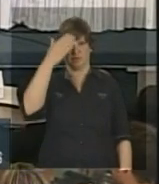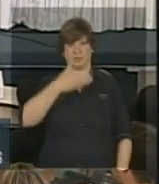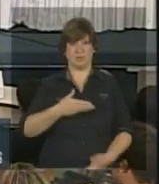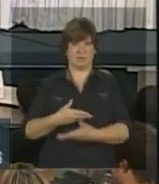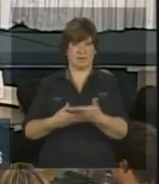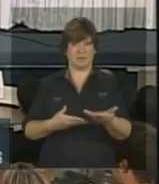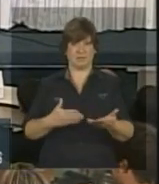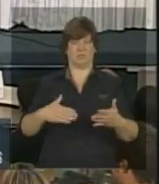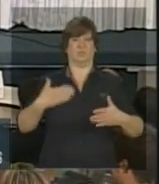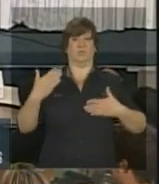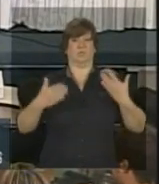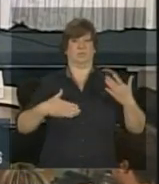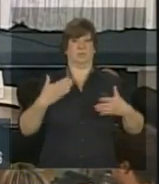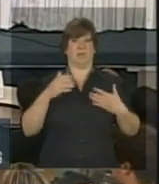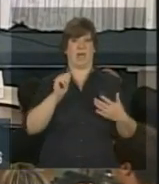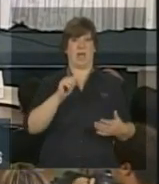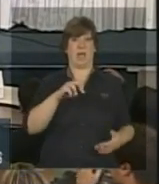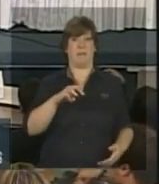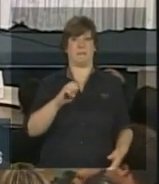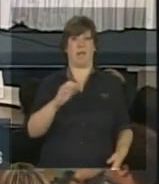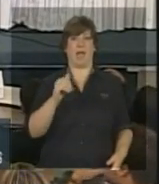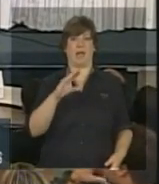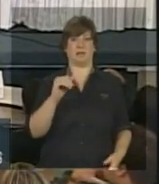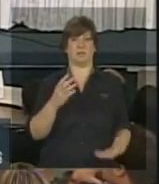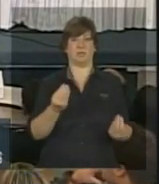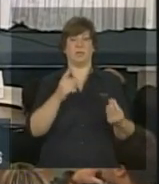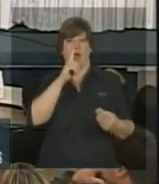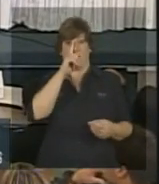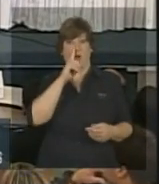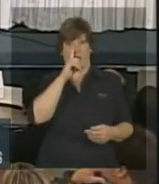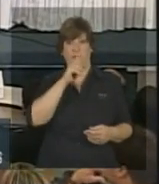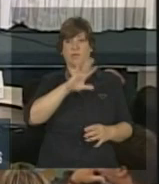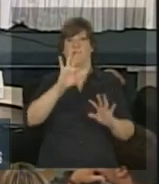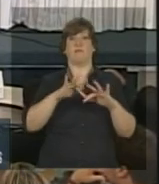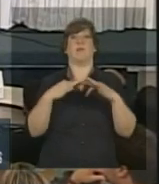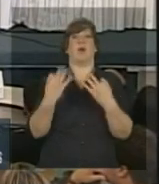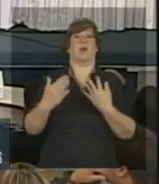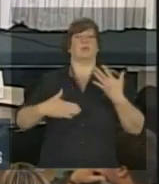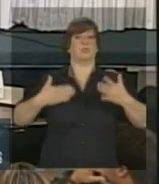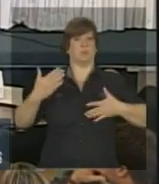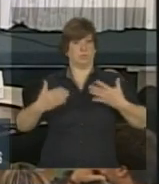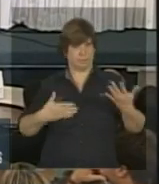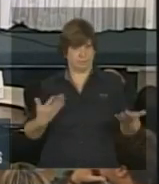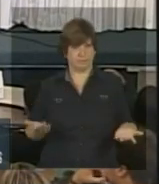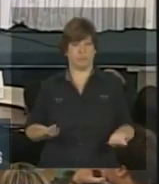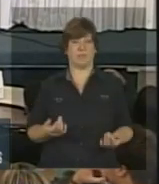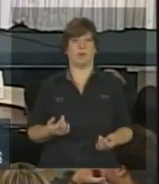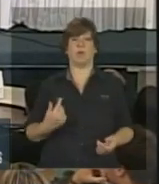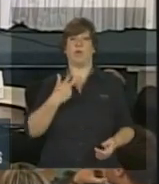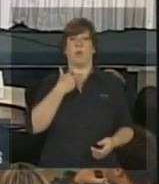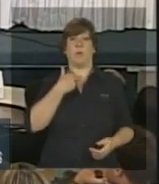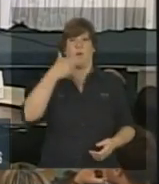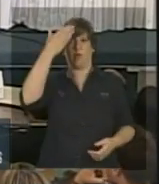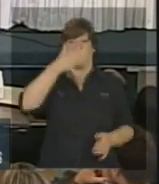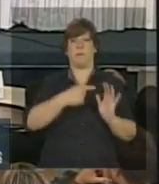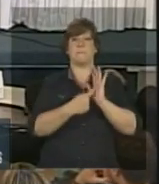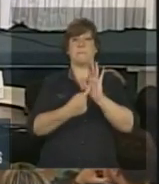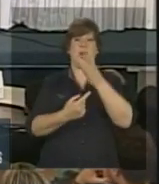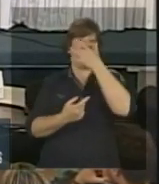de ameaças tão graves a si ou às suas famílias, não podem vir a público elas próprias em